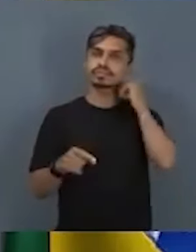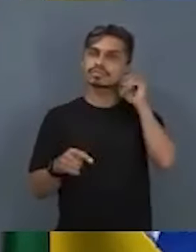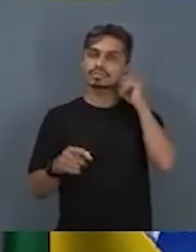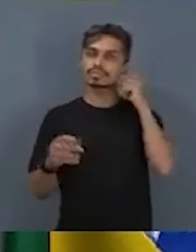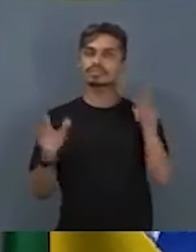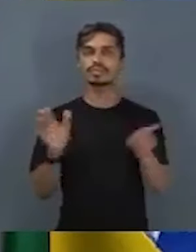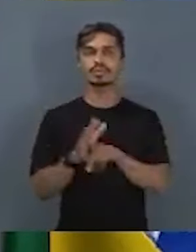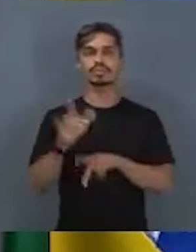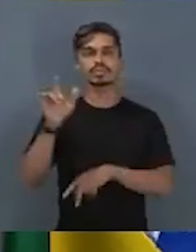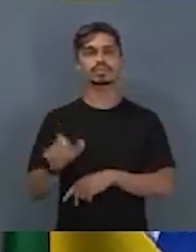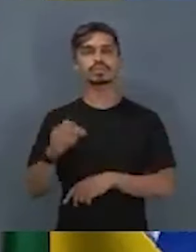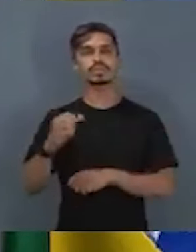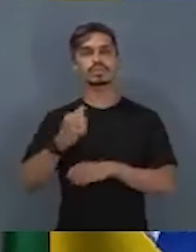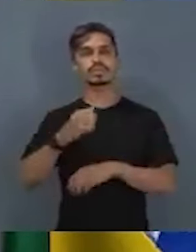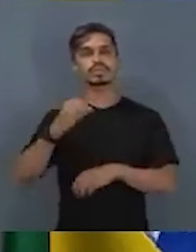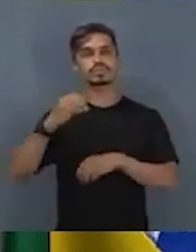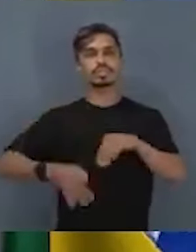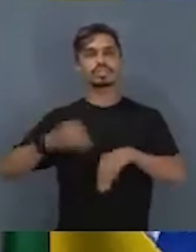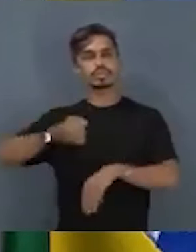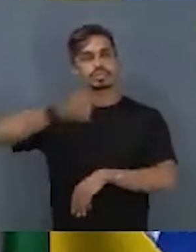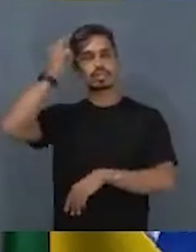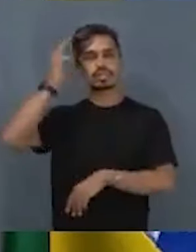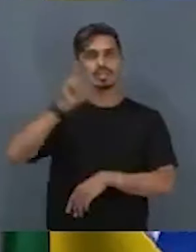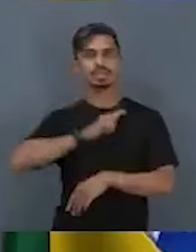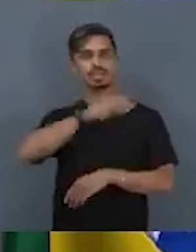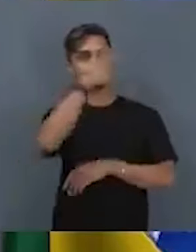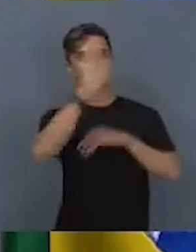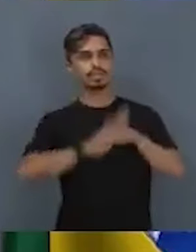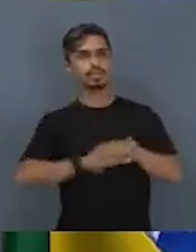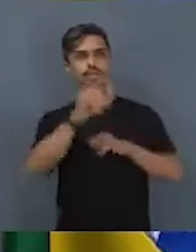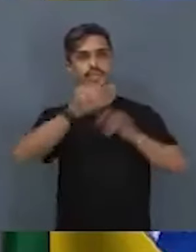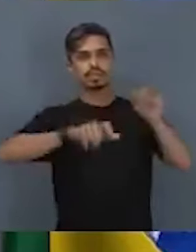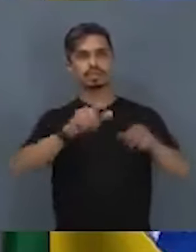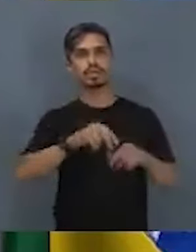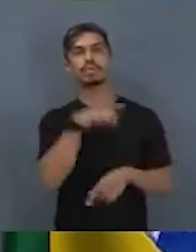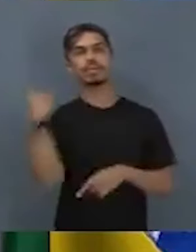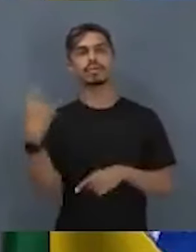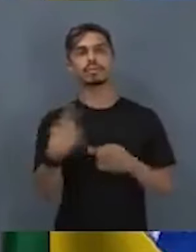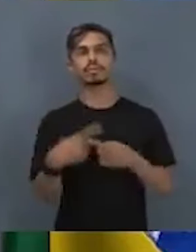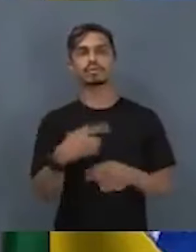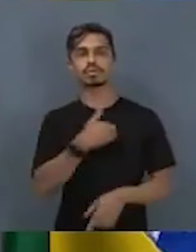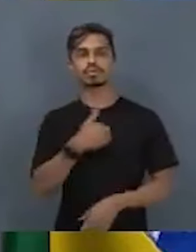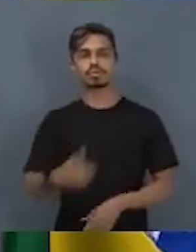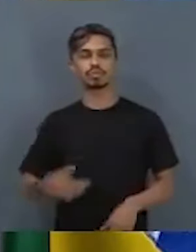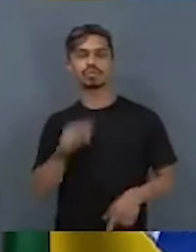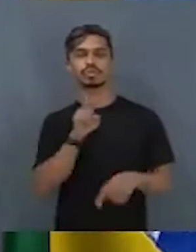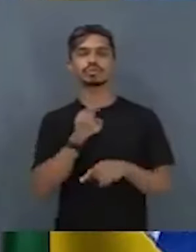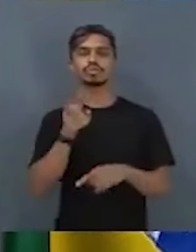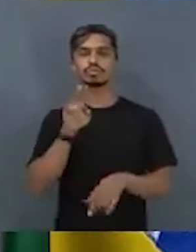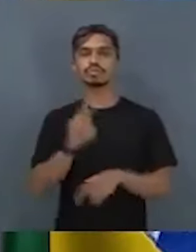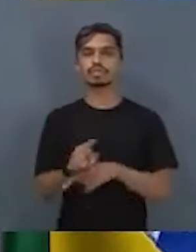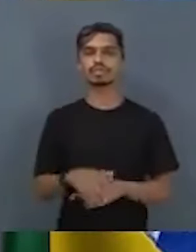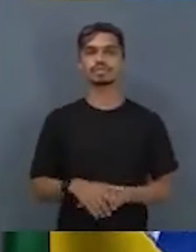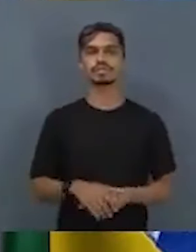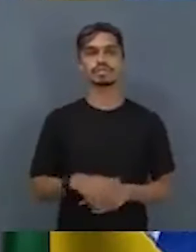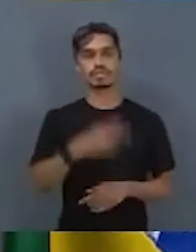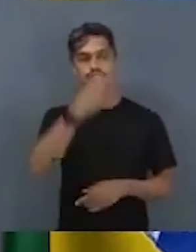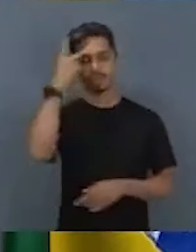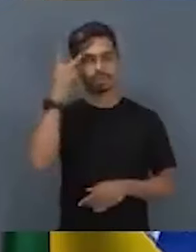ministro Alexandre de Moraes. Tem brasileiro morto sob a tutela do Estado. Tem jornalista